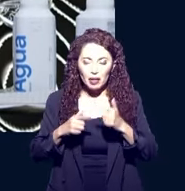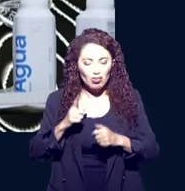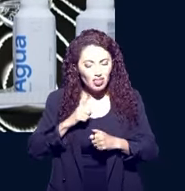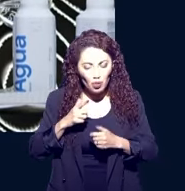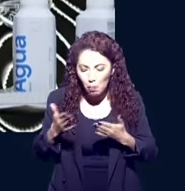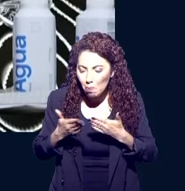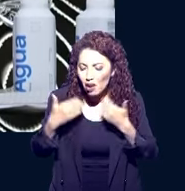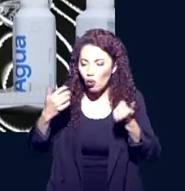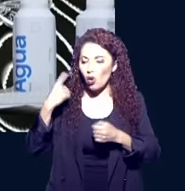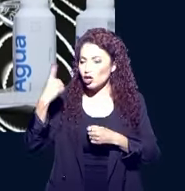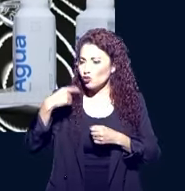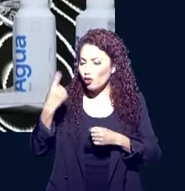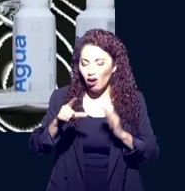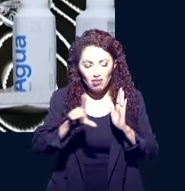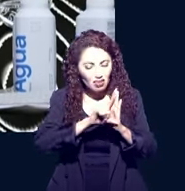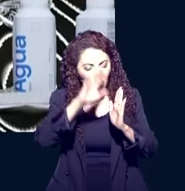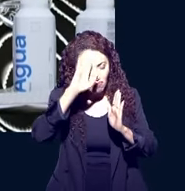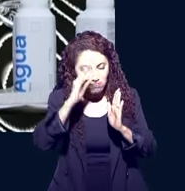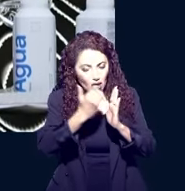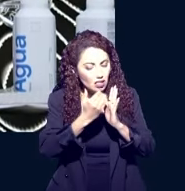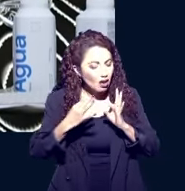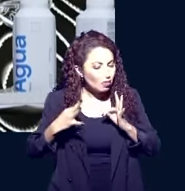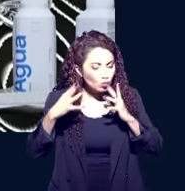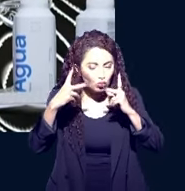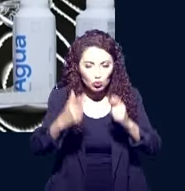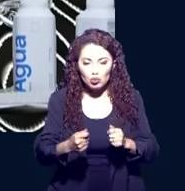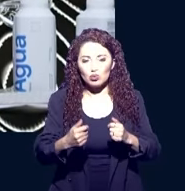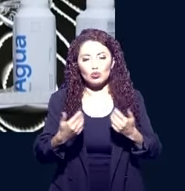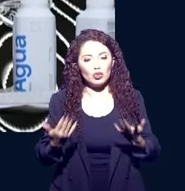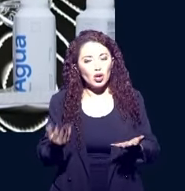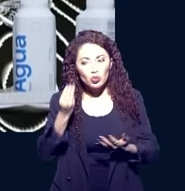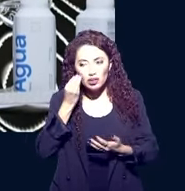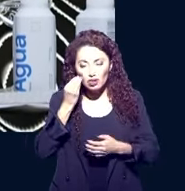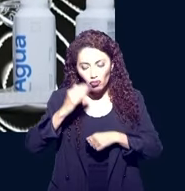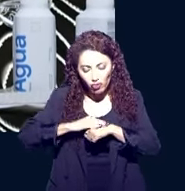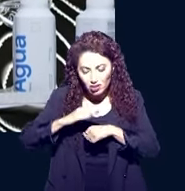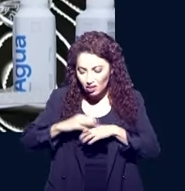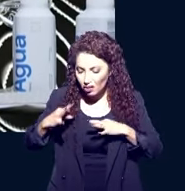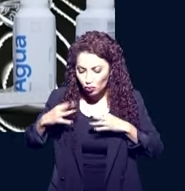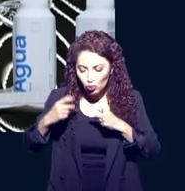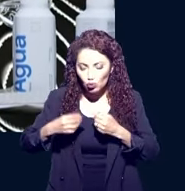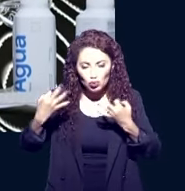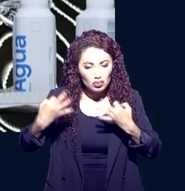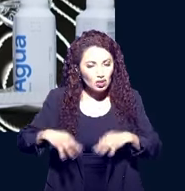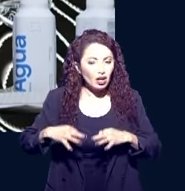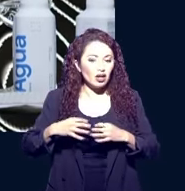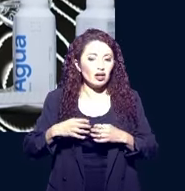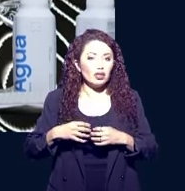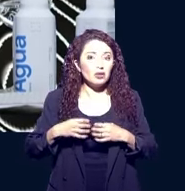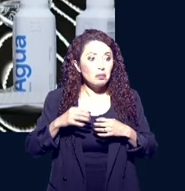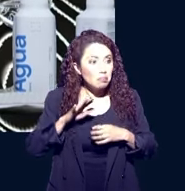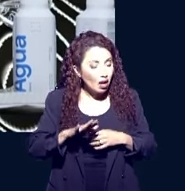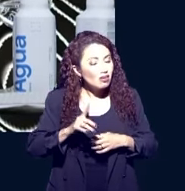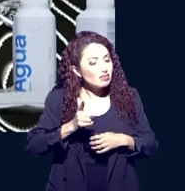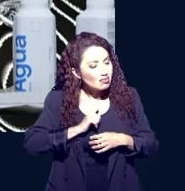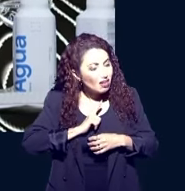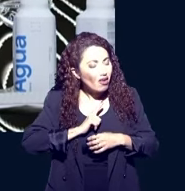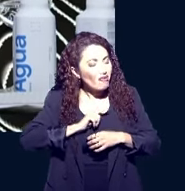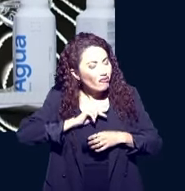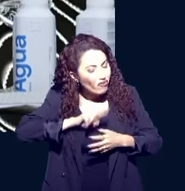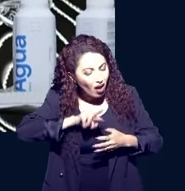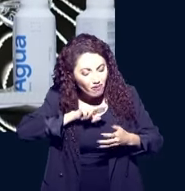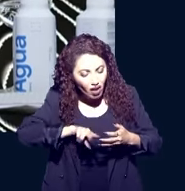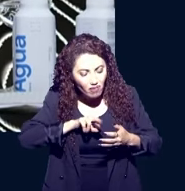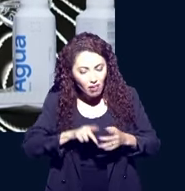cumpro toda a legislação eu procuro fazer tudo direitinho e eu tenho milhares de reclamações trabalhistas